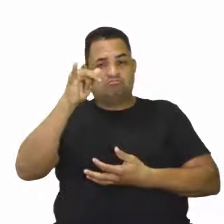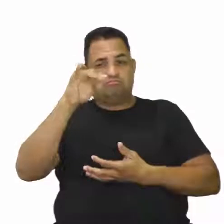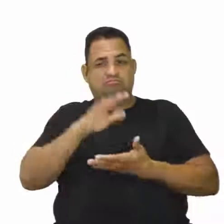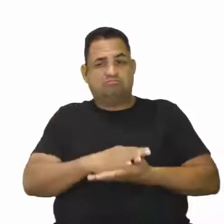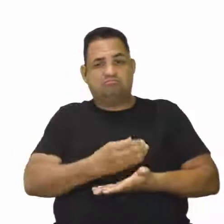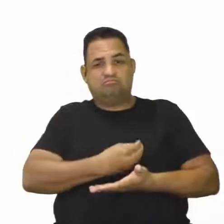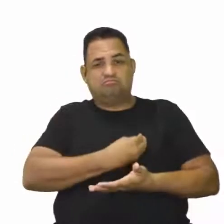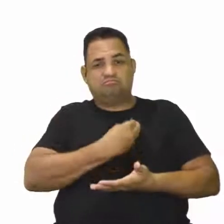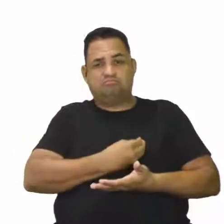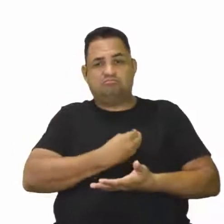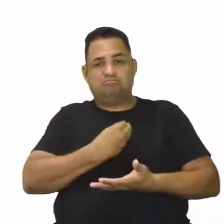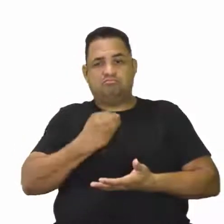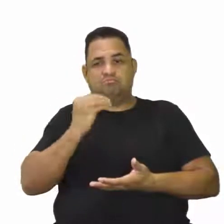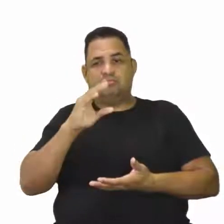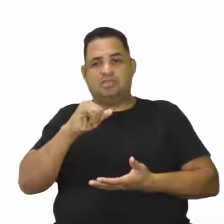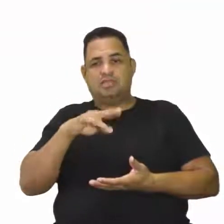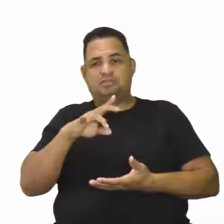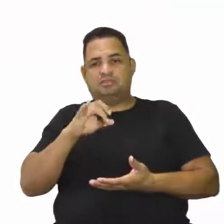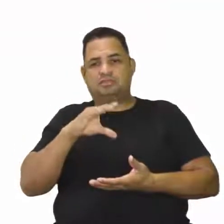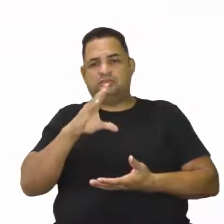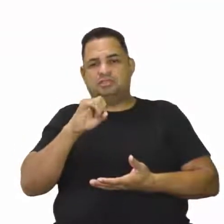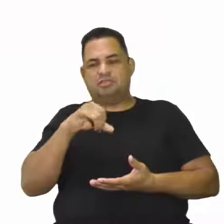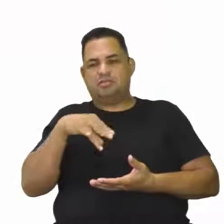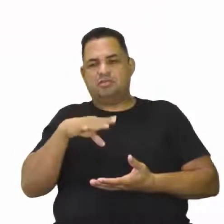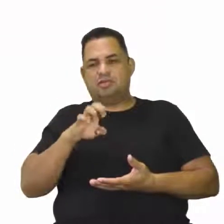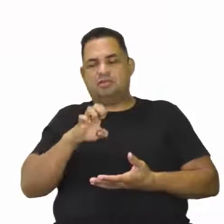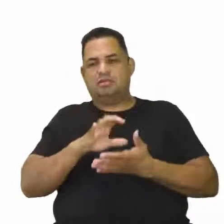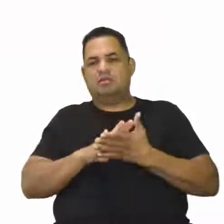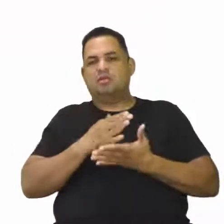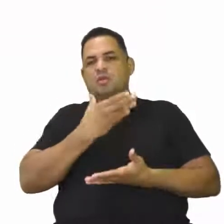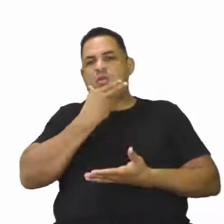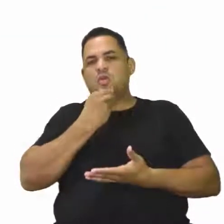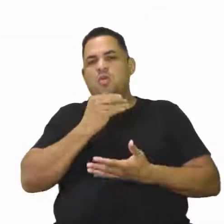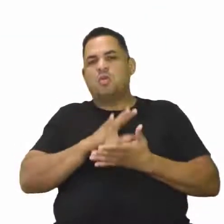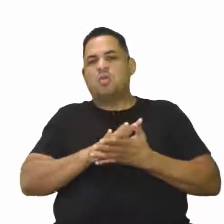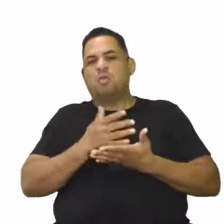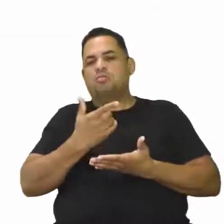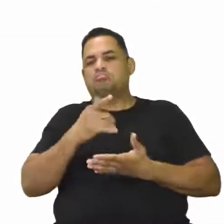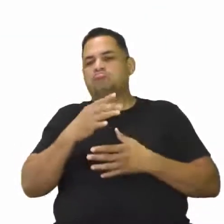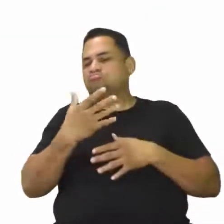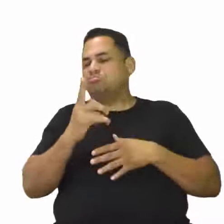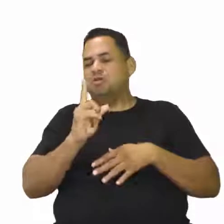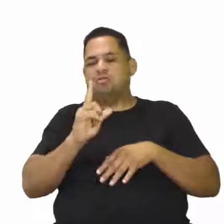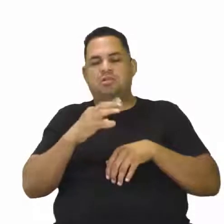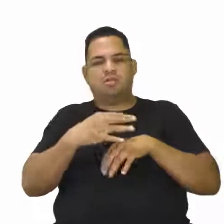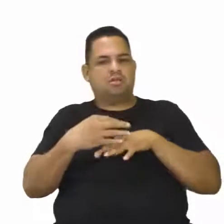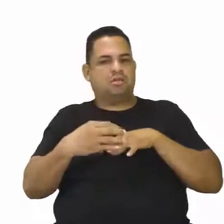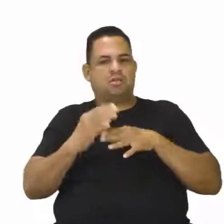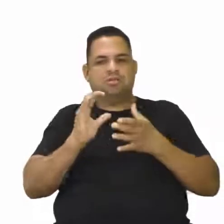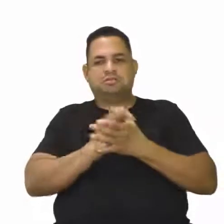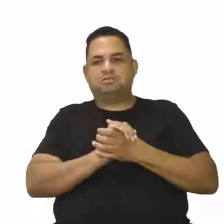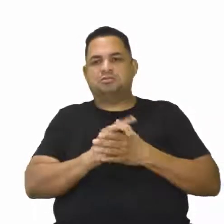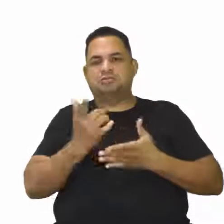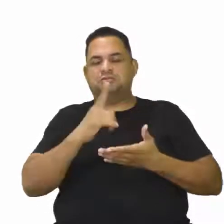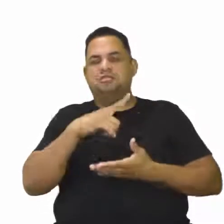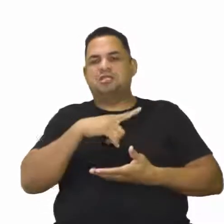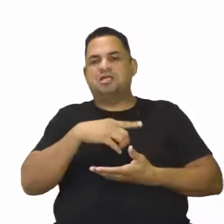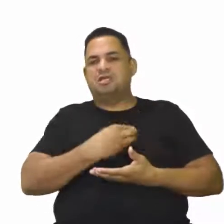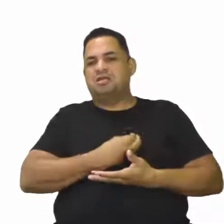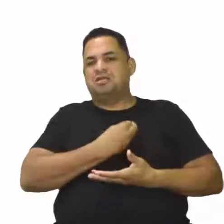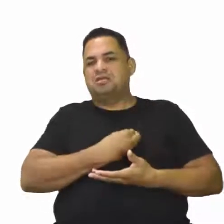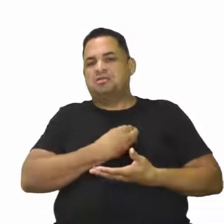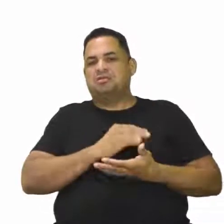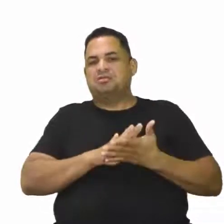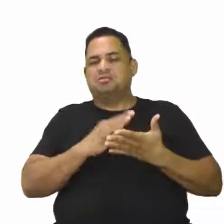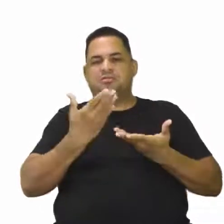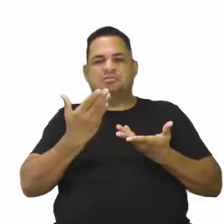a vida de Martim Santomé, um homem viúvo e cheio de vida, né? Próximo